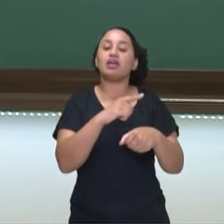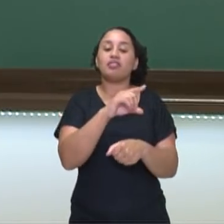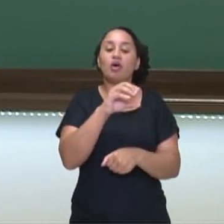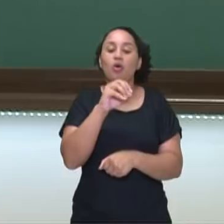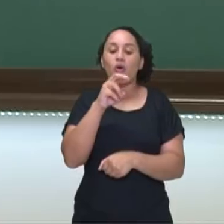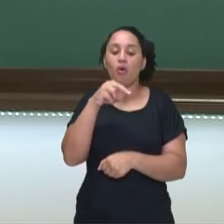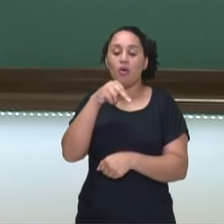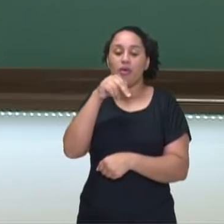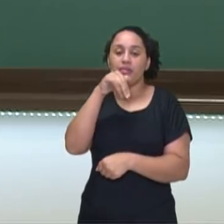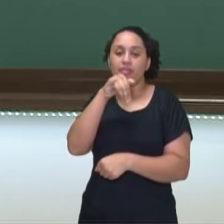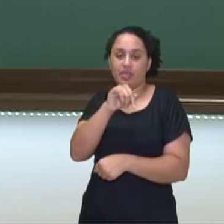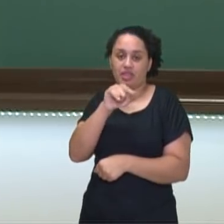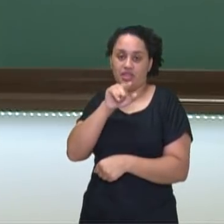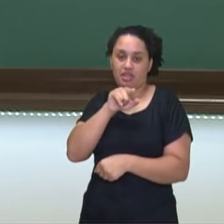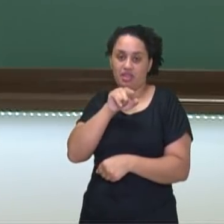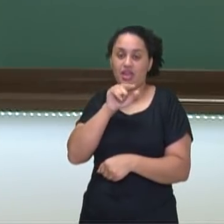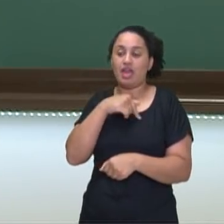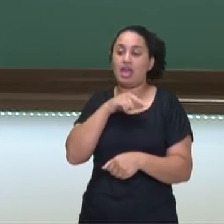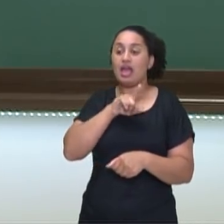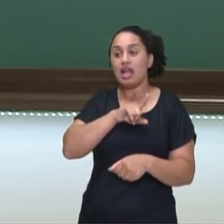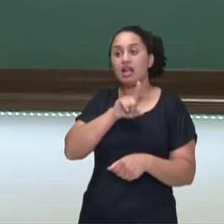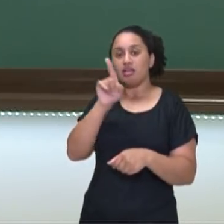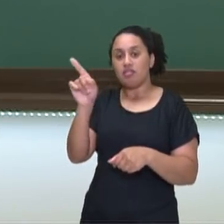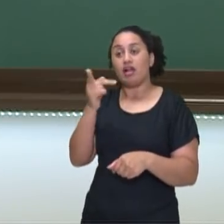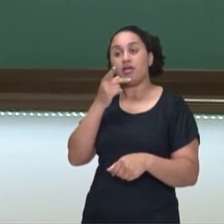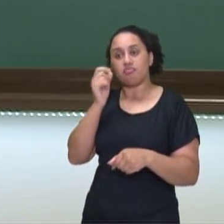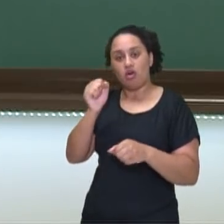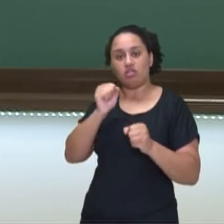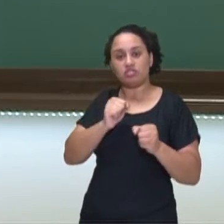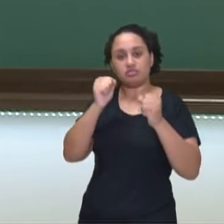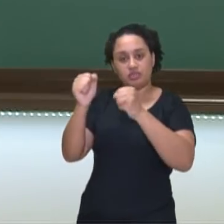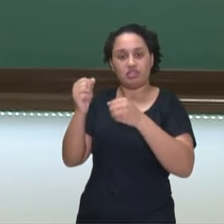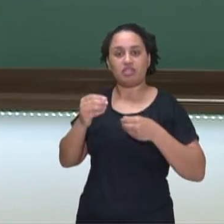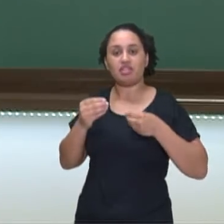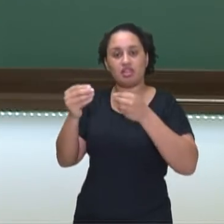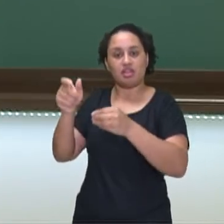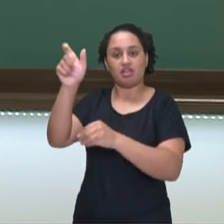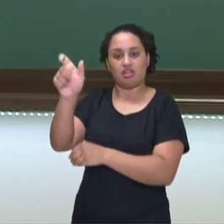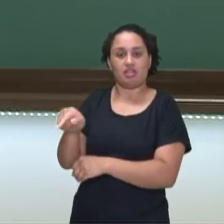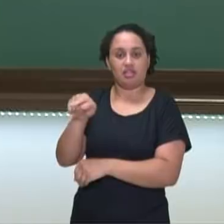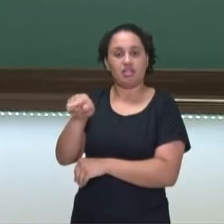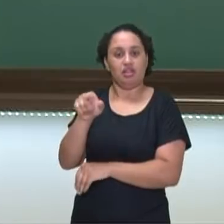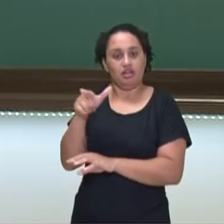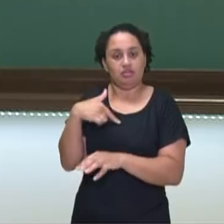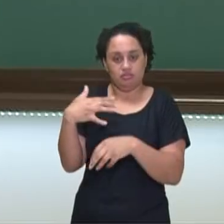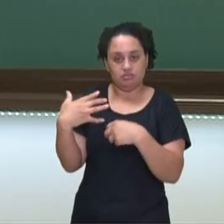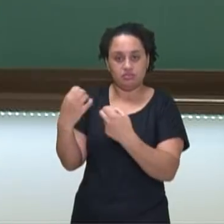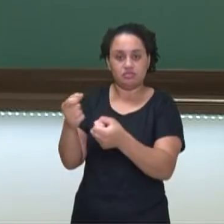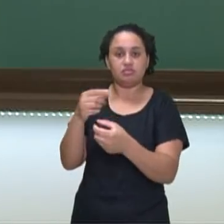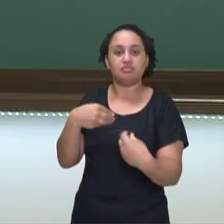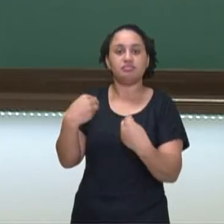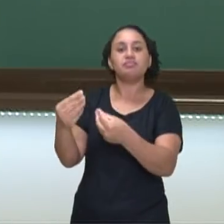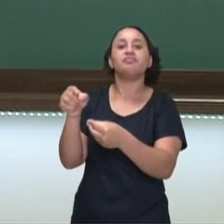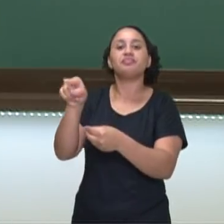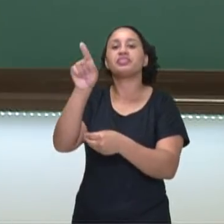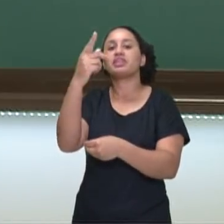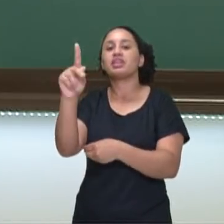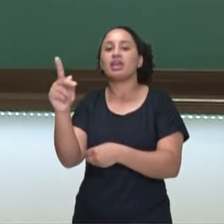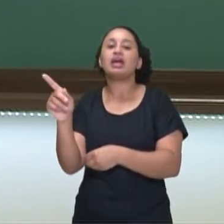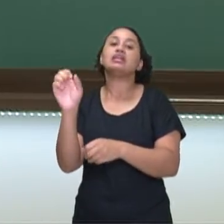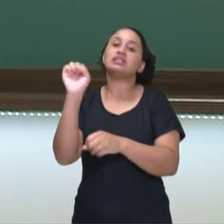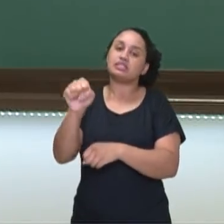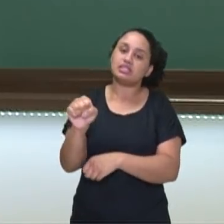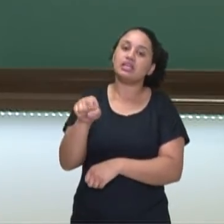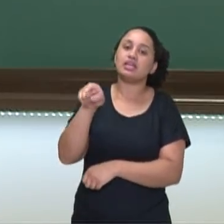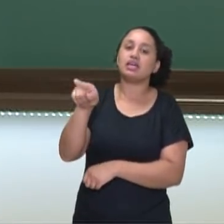confirmação desse governante de Ifé. Esse responsável então religioso por Ifé deveria confirmar a autoridade